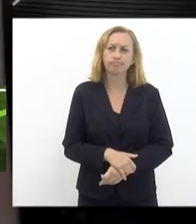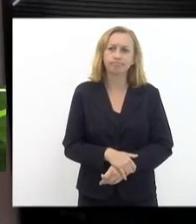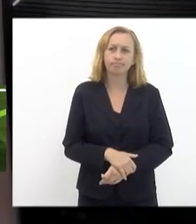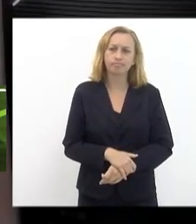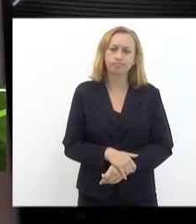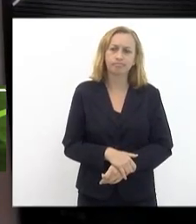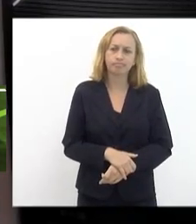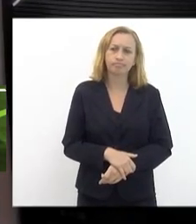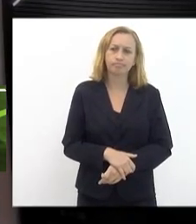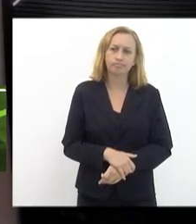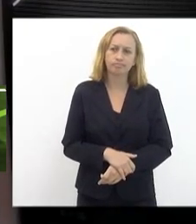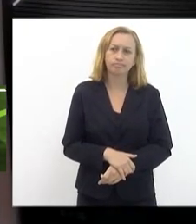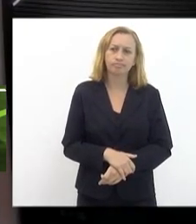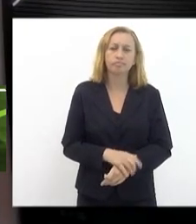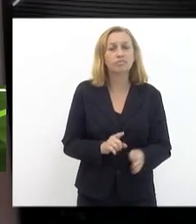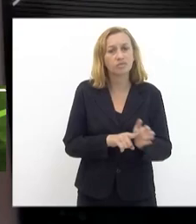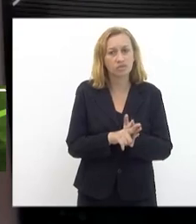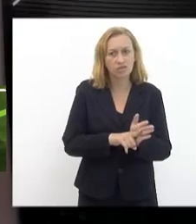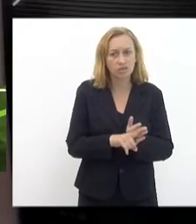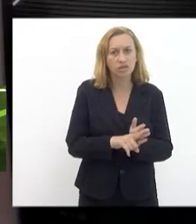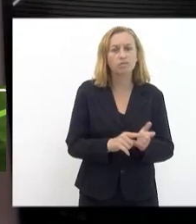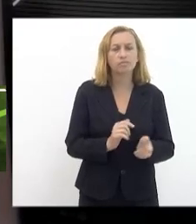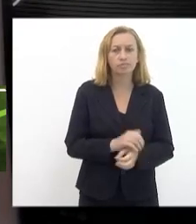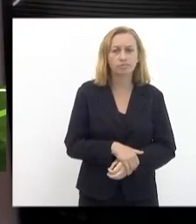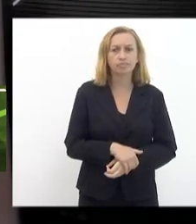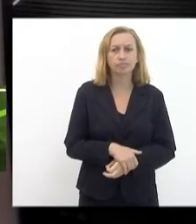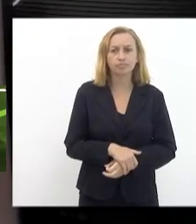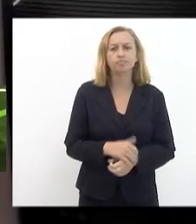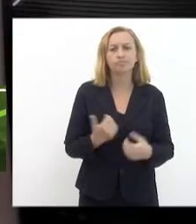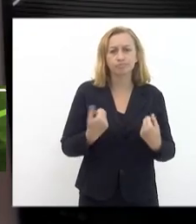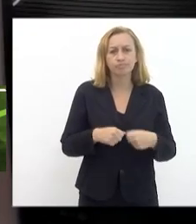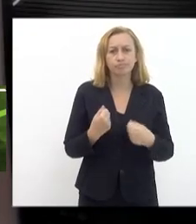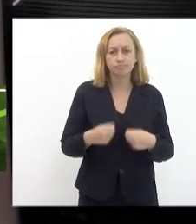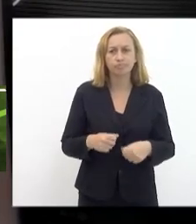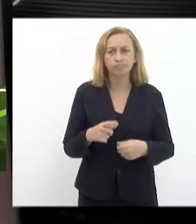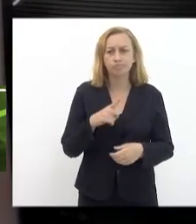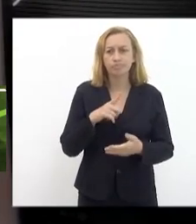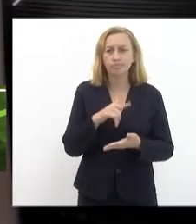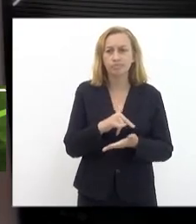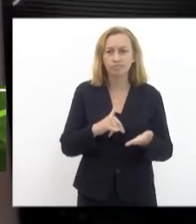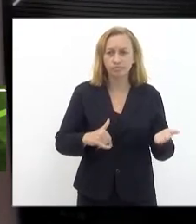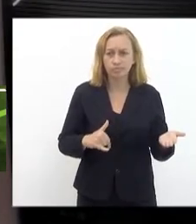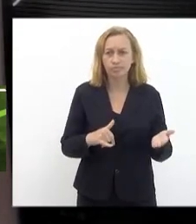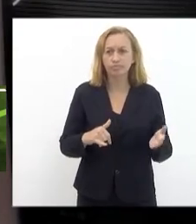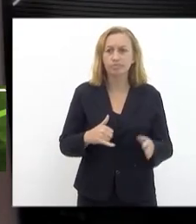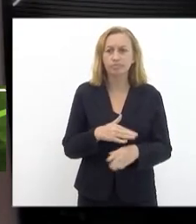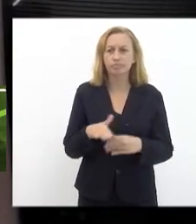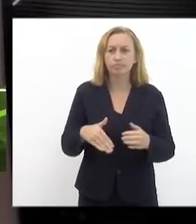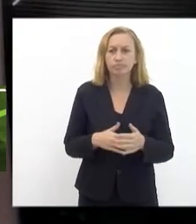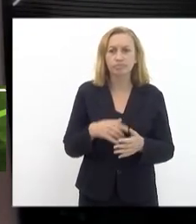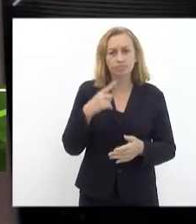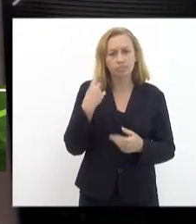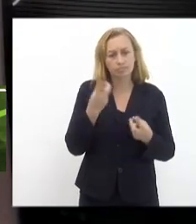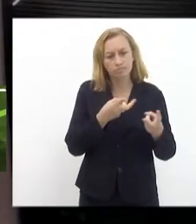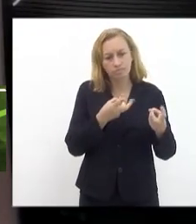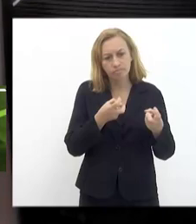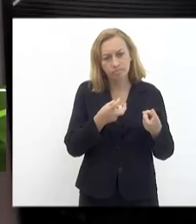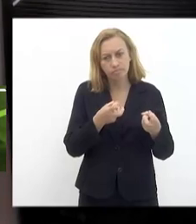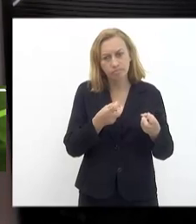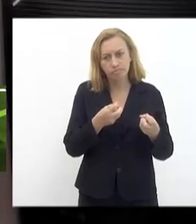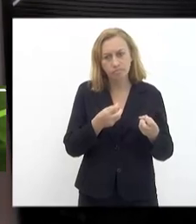que é de fiscalizar temos que ter esses elementos nas nossas mãos exatamente para gente